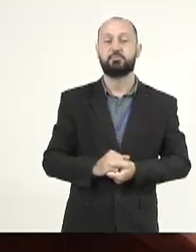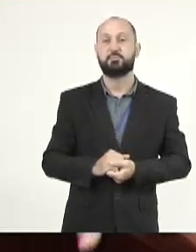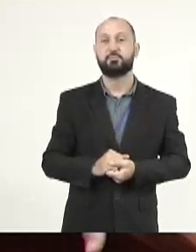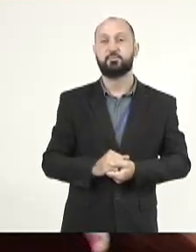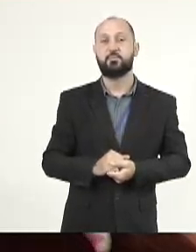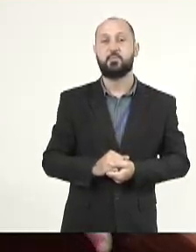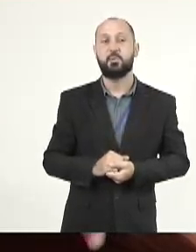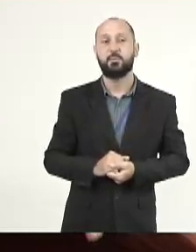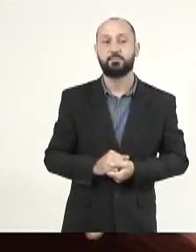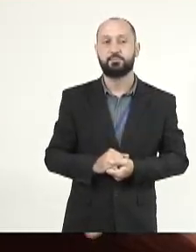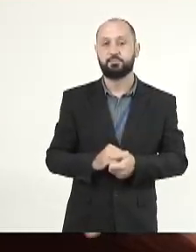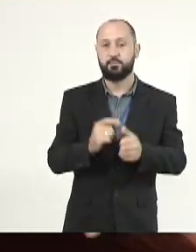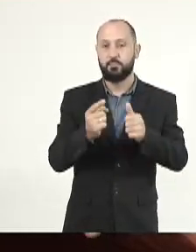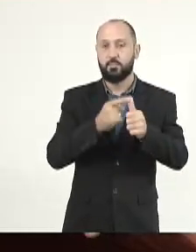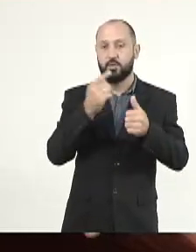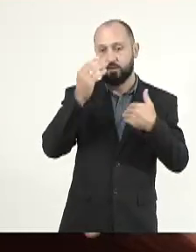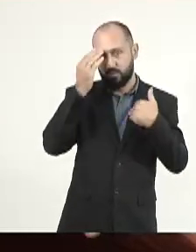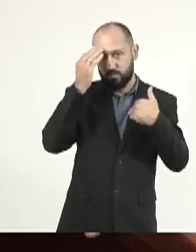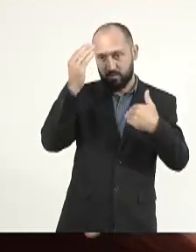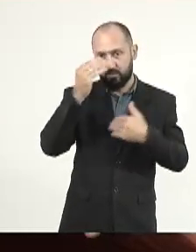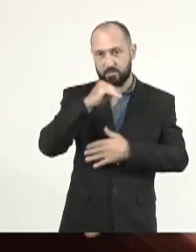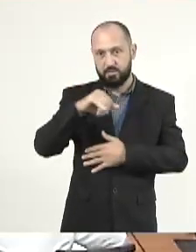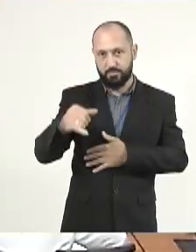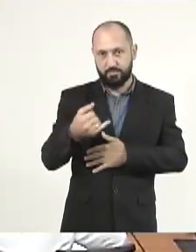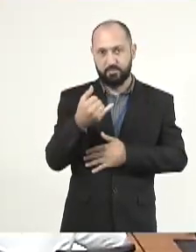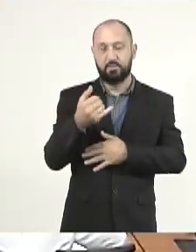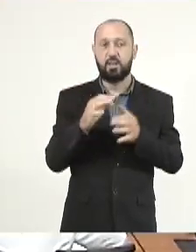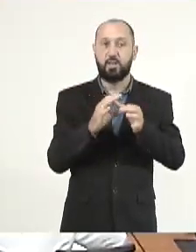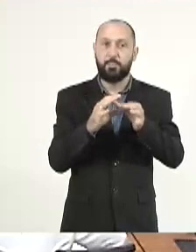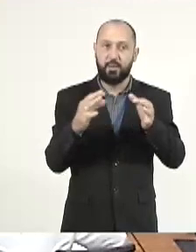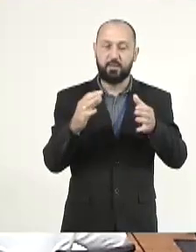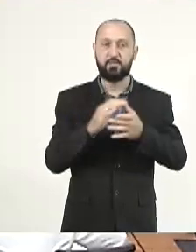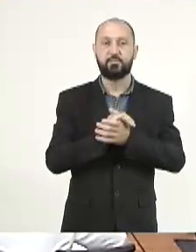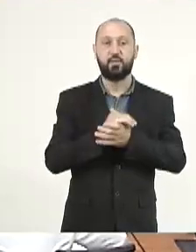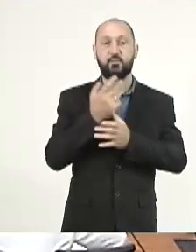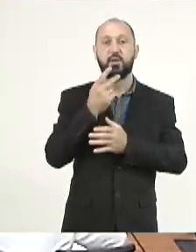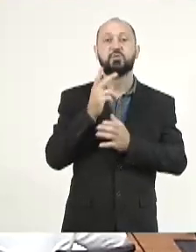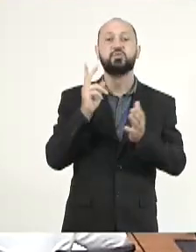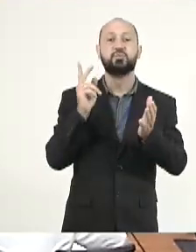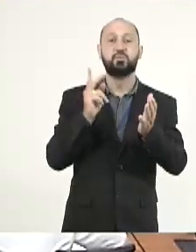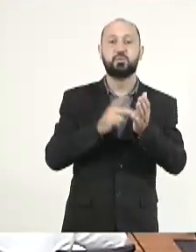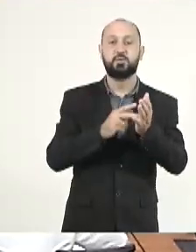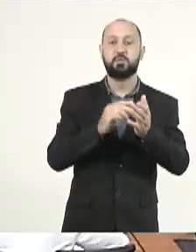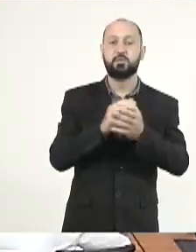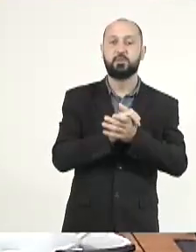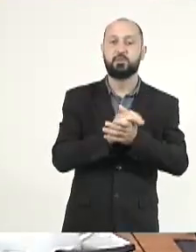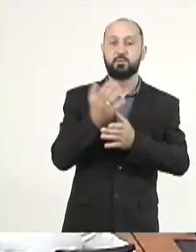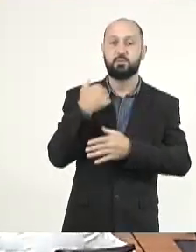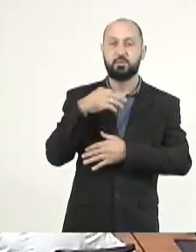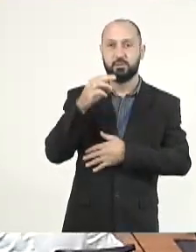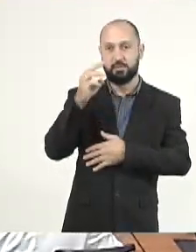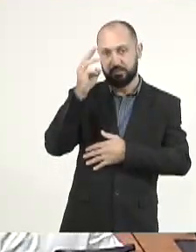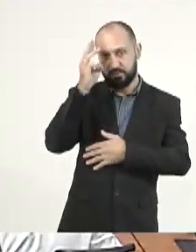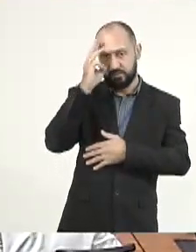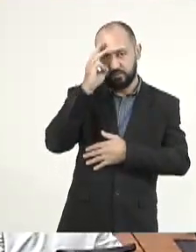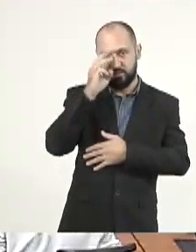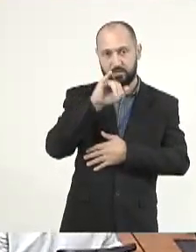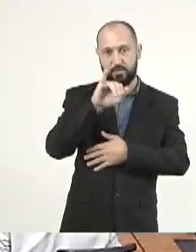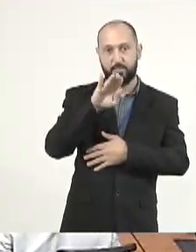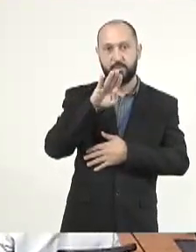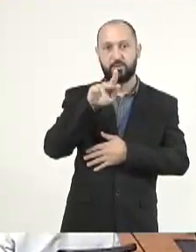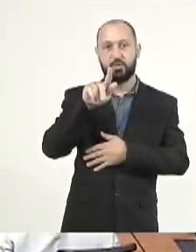Deputado Pedro Kemp, primeiro agradecer a parte e dizer que realmente o IBGE na terça-feira, ontem,